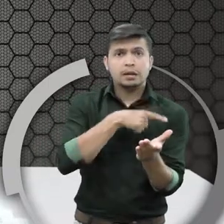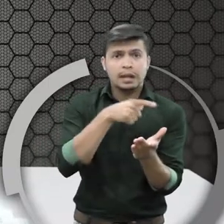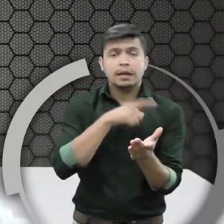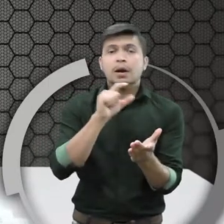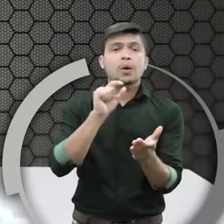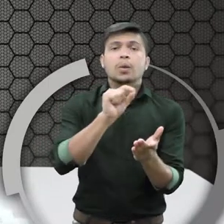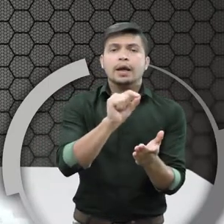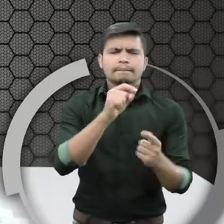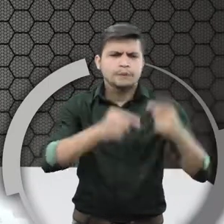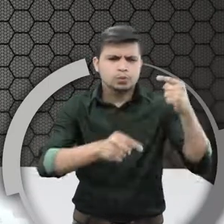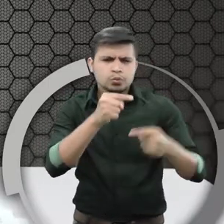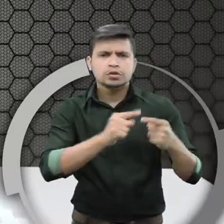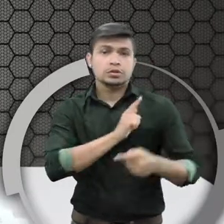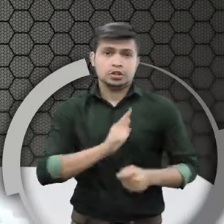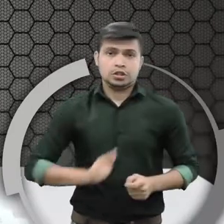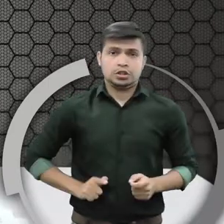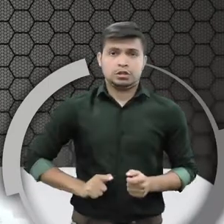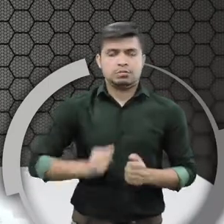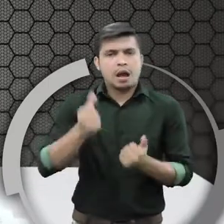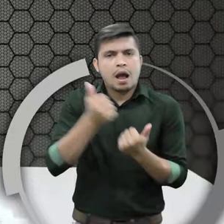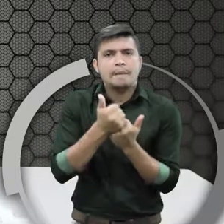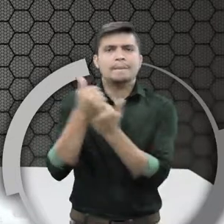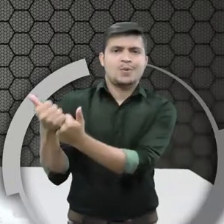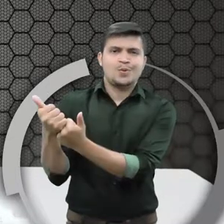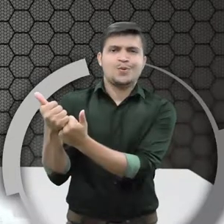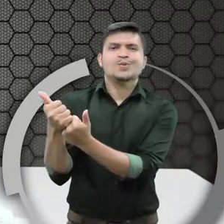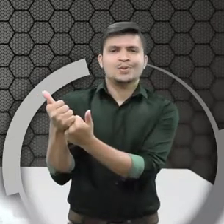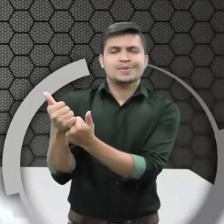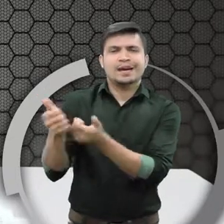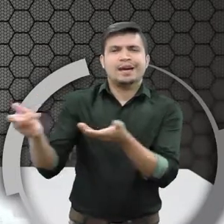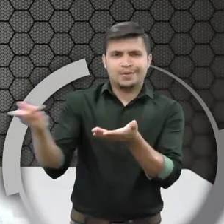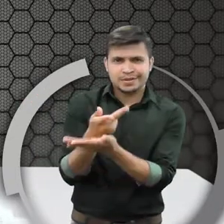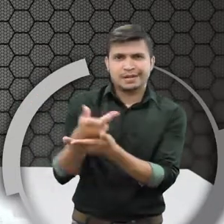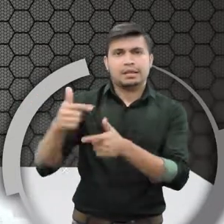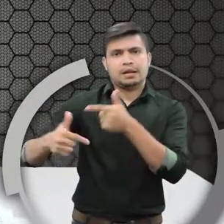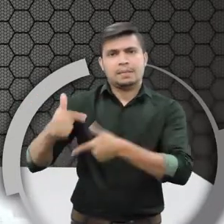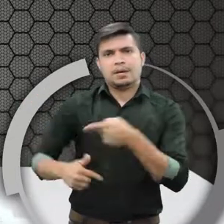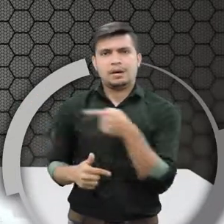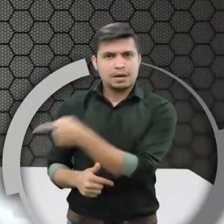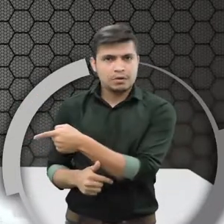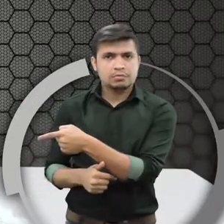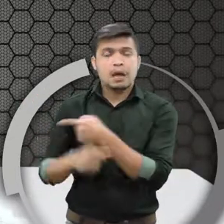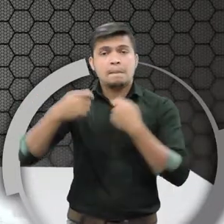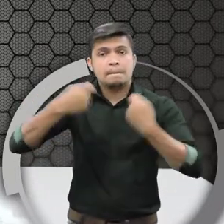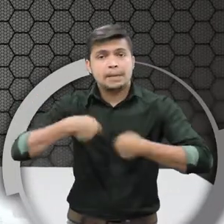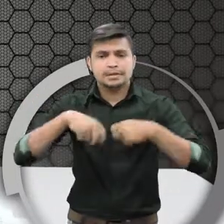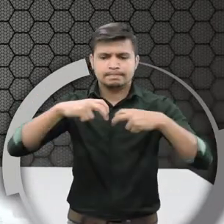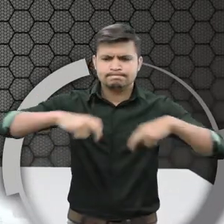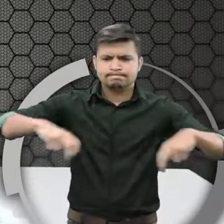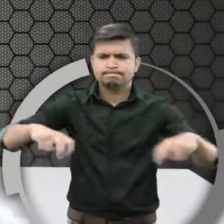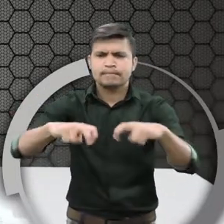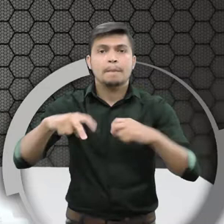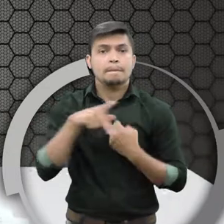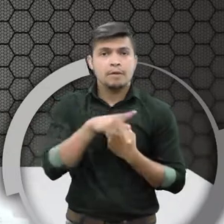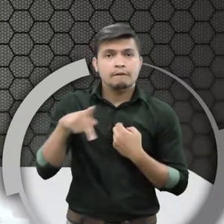gestão, faça as coisas acontecerem de fato, apoiando o trabalho. É necessário planejamento junto com os professores, para que realmente as